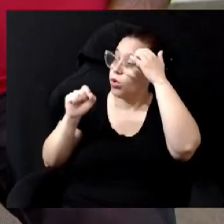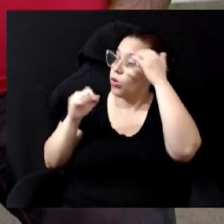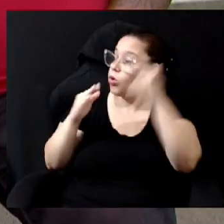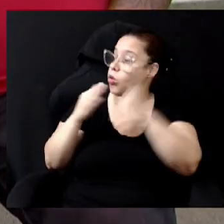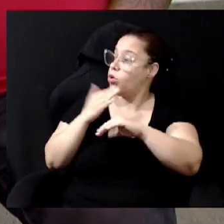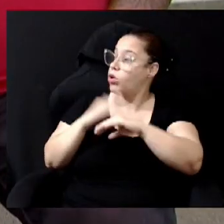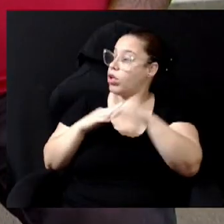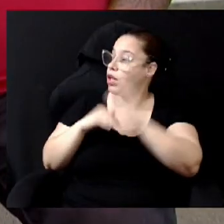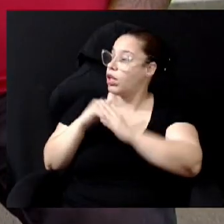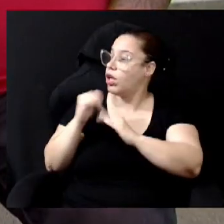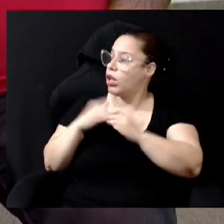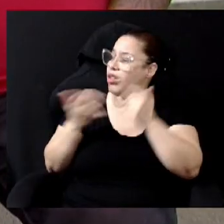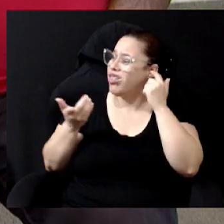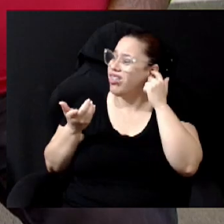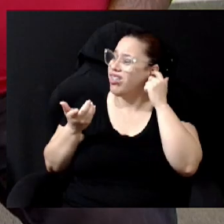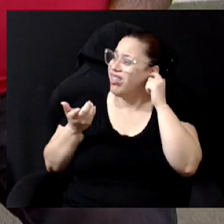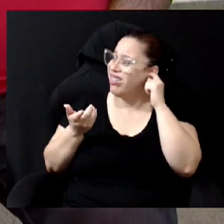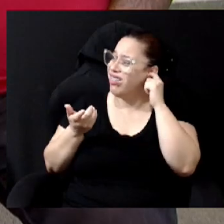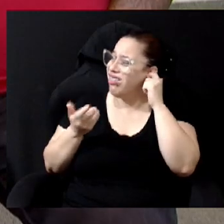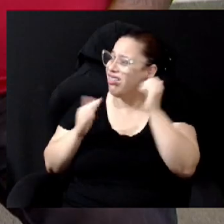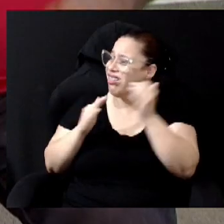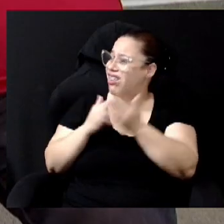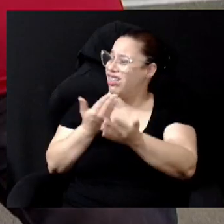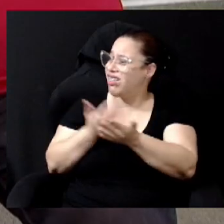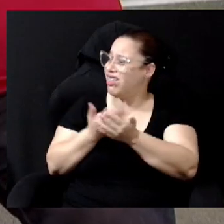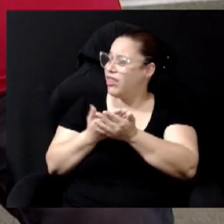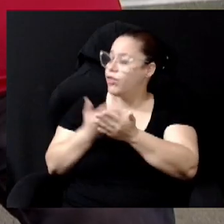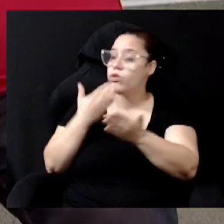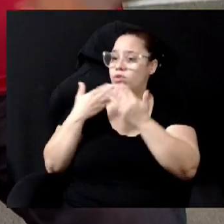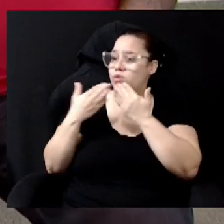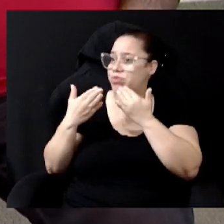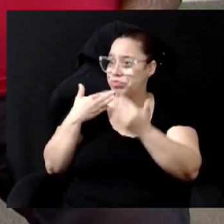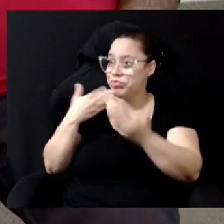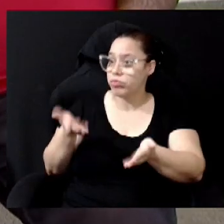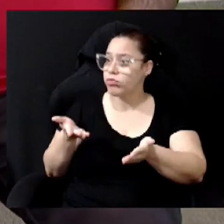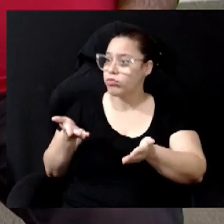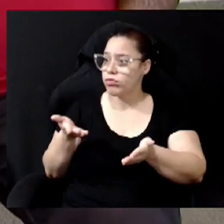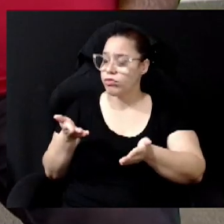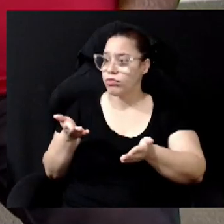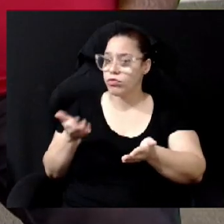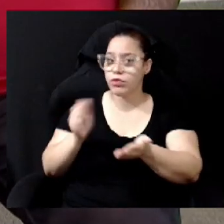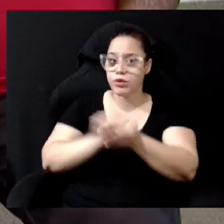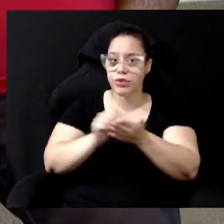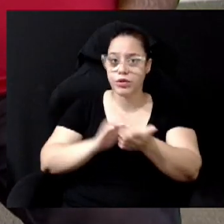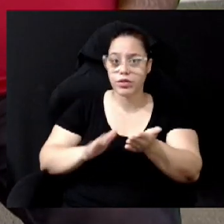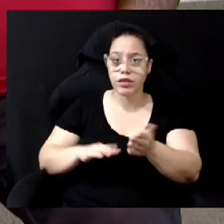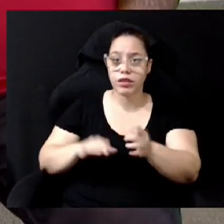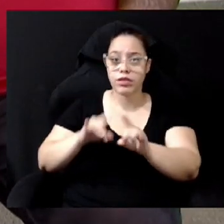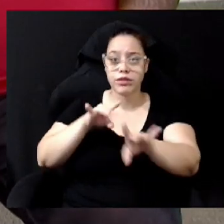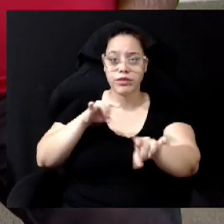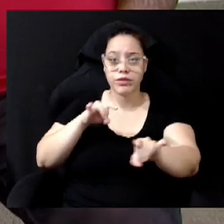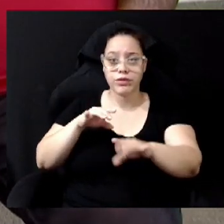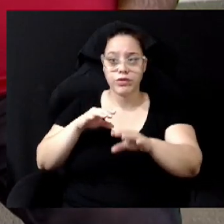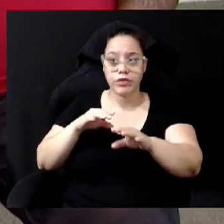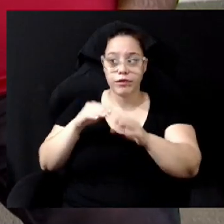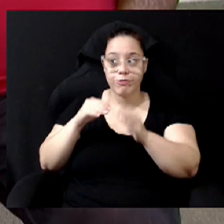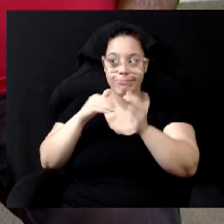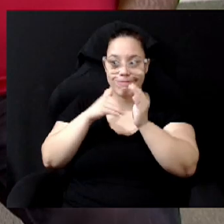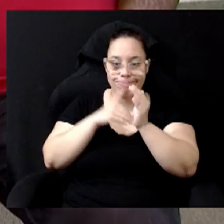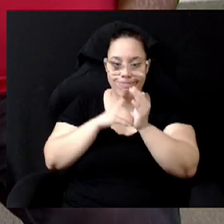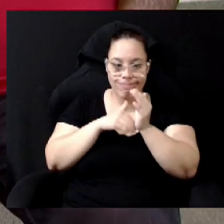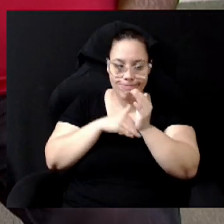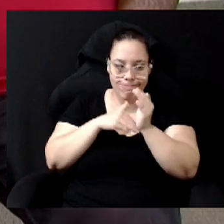Porque na escola você conversa, tem uma série de atividades, mas na internet muita gente se esconde, né, Mário? Sim.